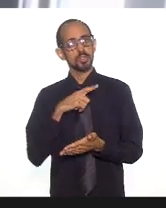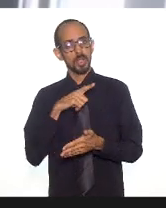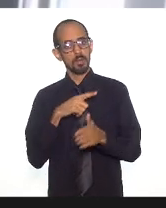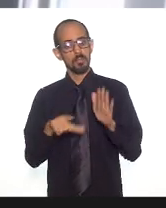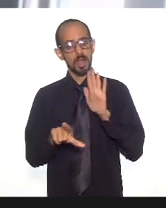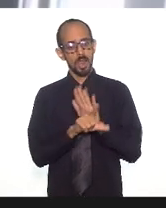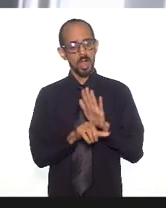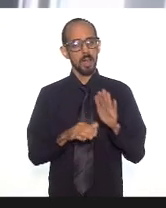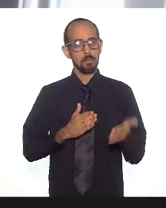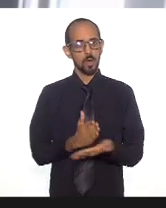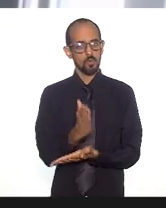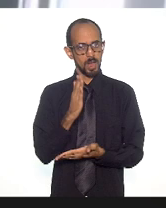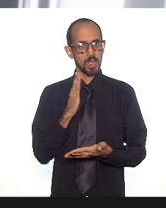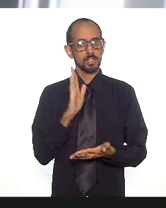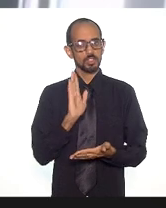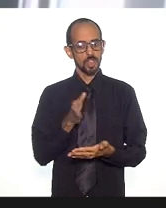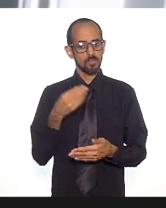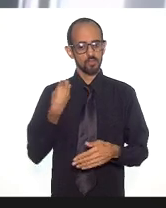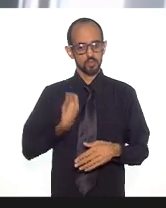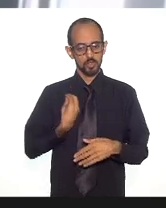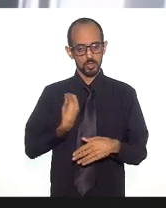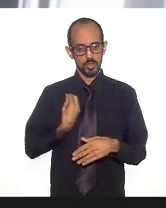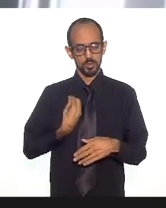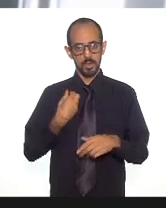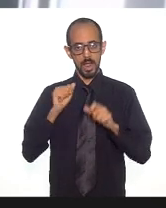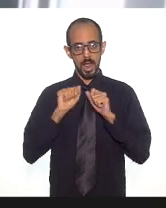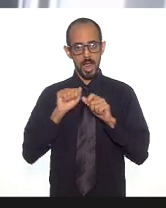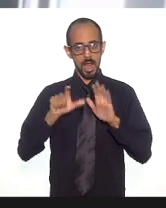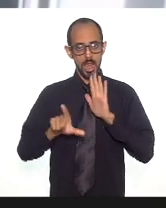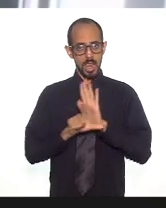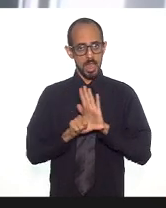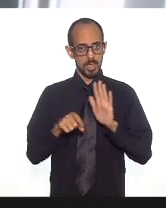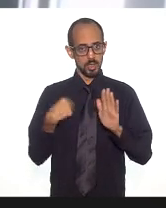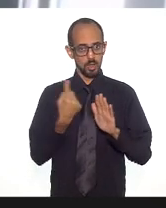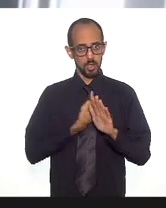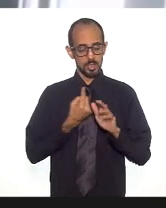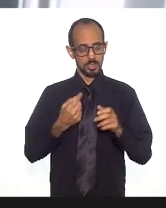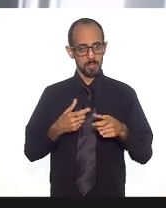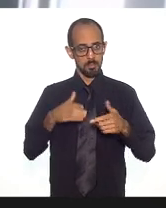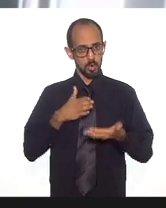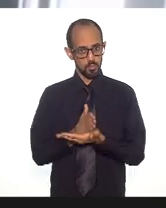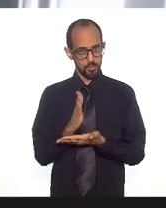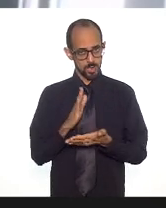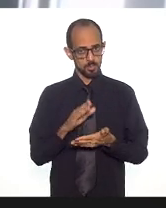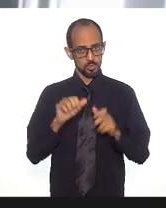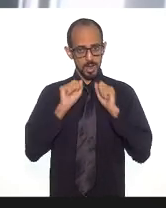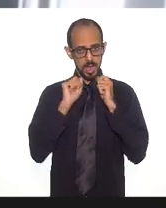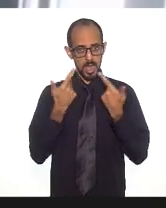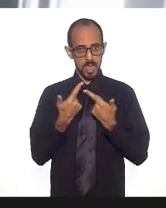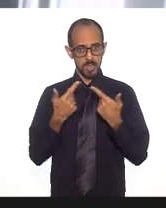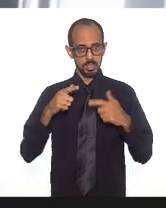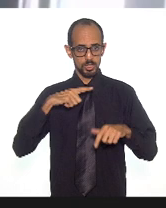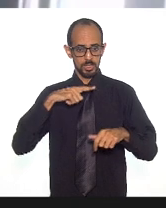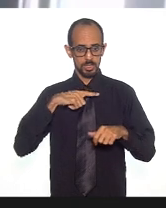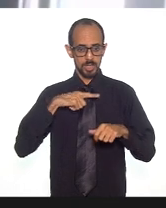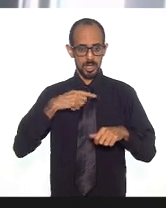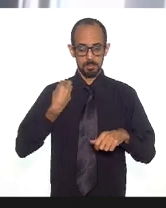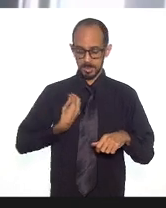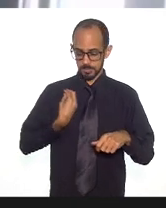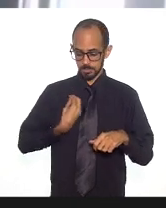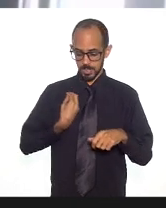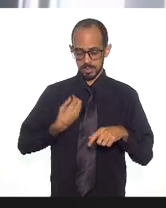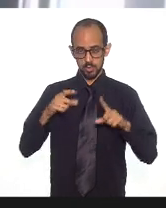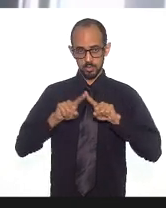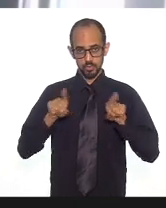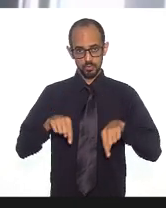por exemplo, à lei que nós aprovamos na Alerj e que assegura a participação da representação dos servidores no